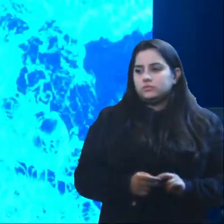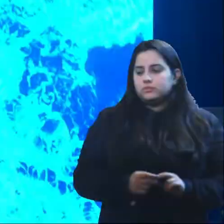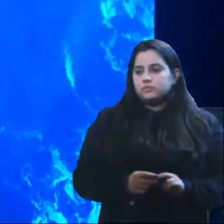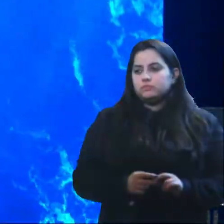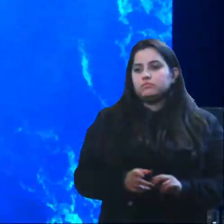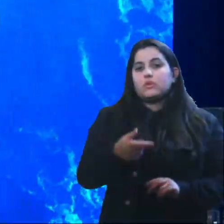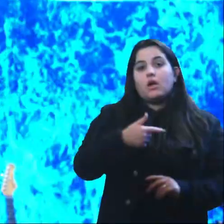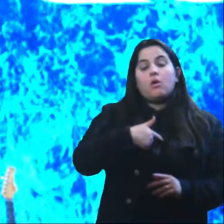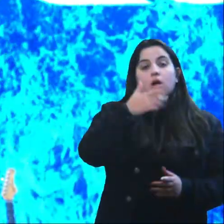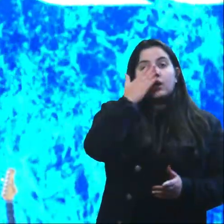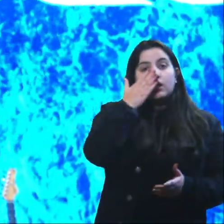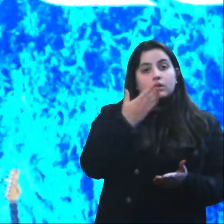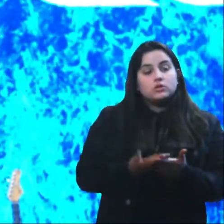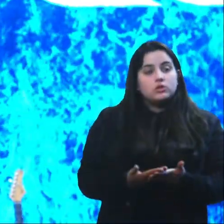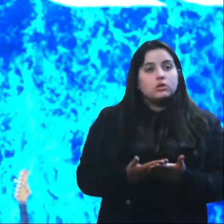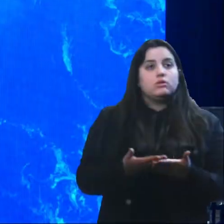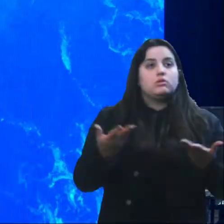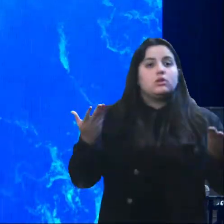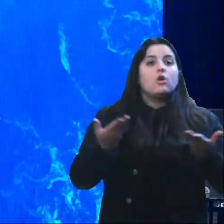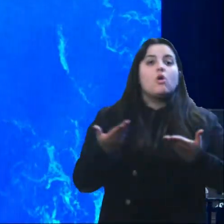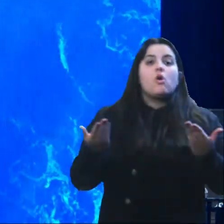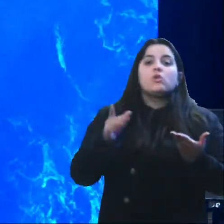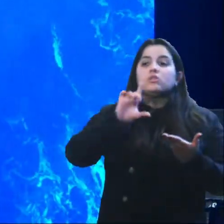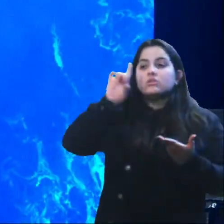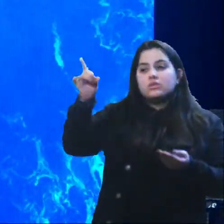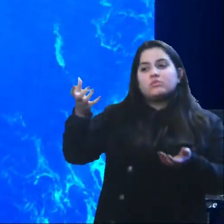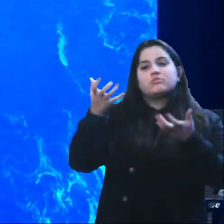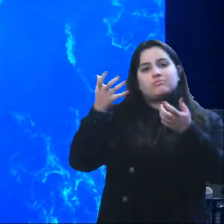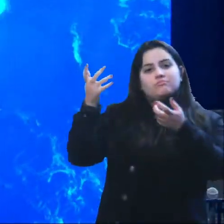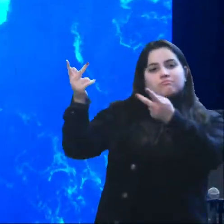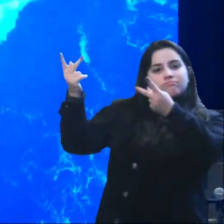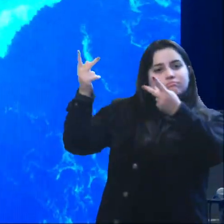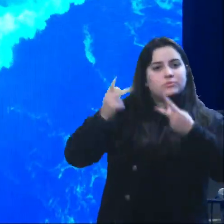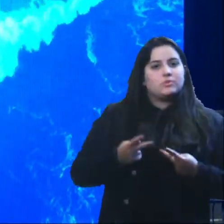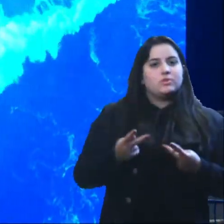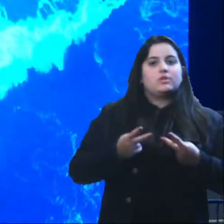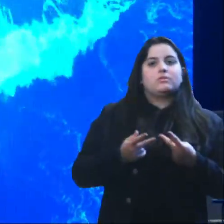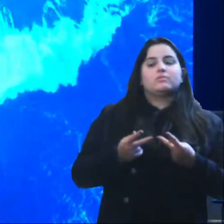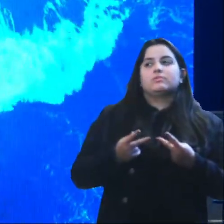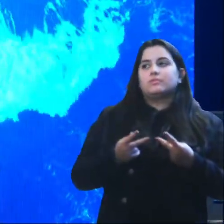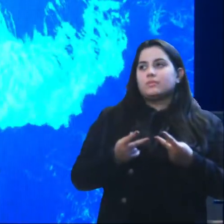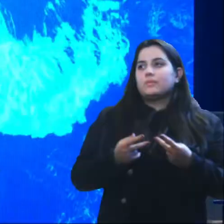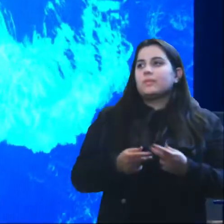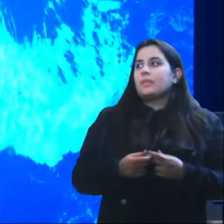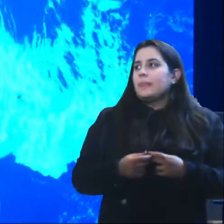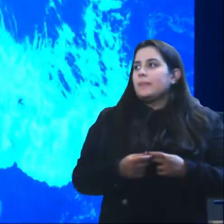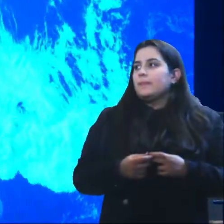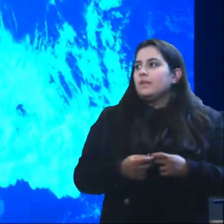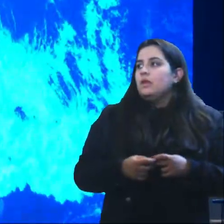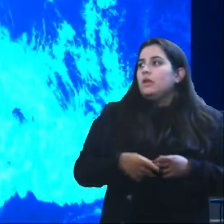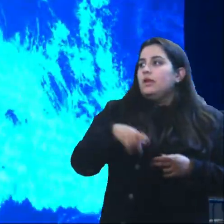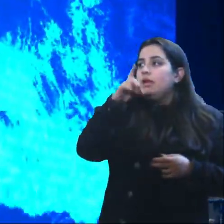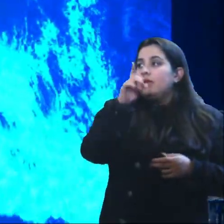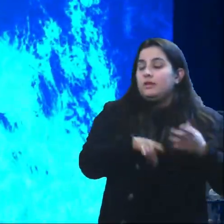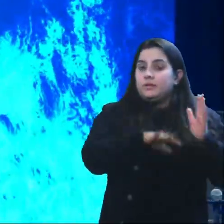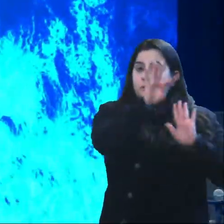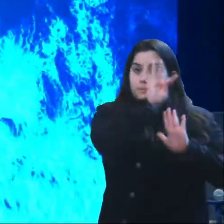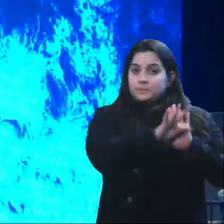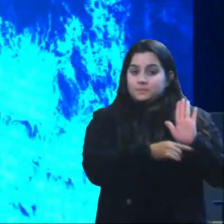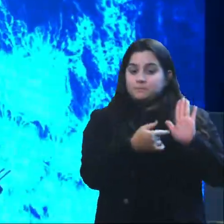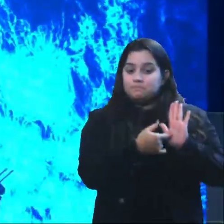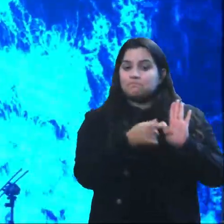Eu creio que hoje Deus quer nos visitar com a presença dEle. Esse texto é muito